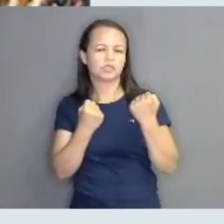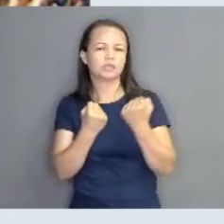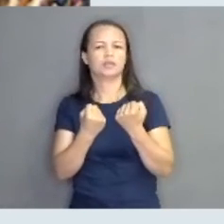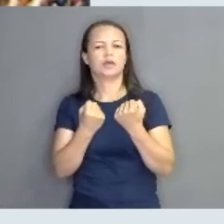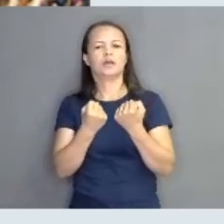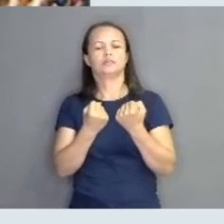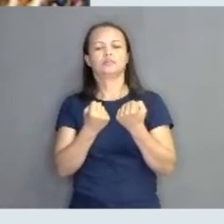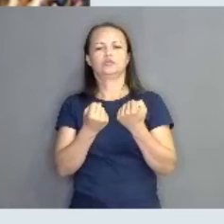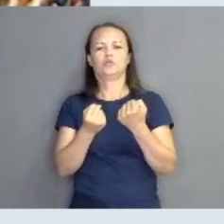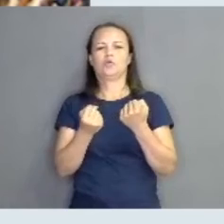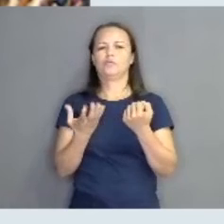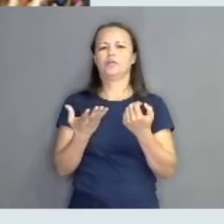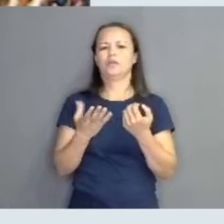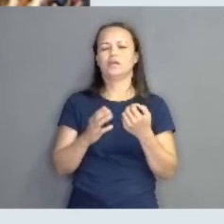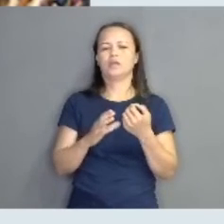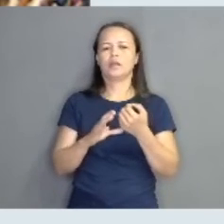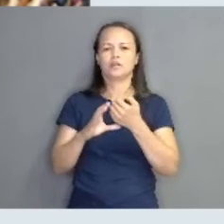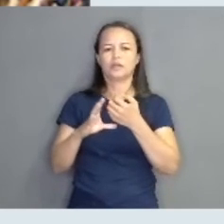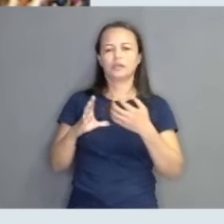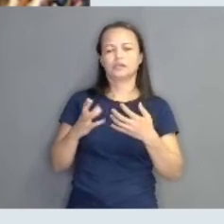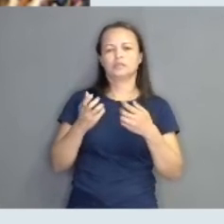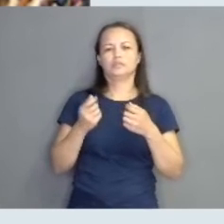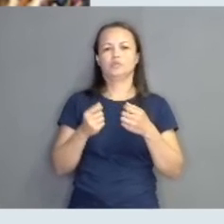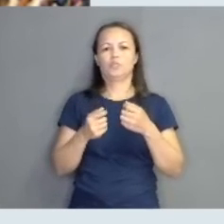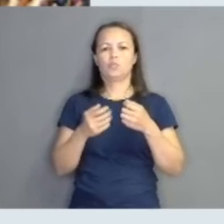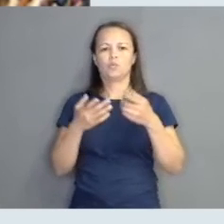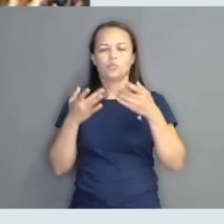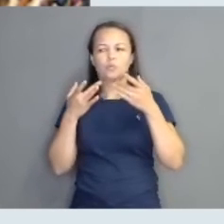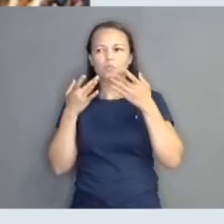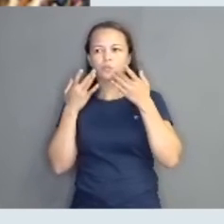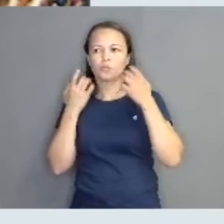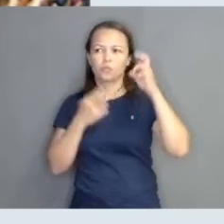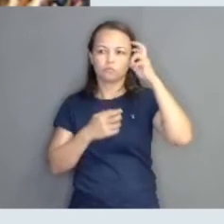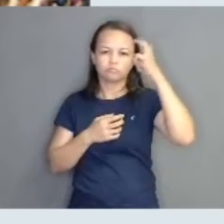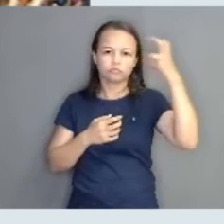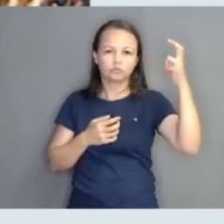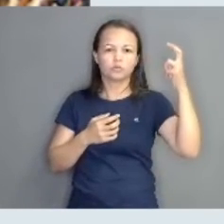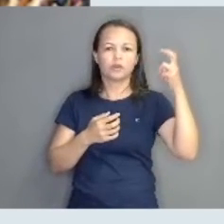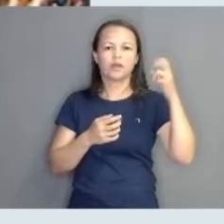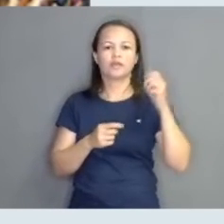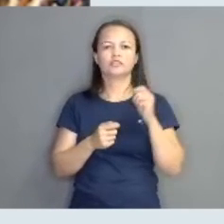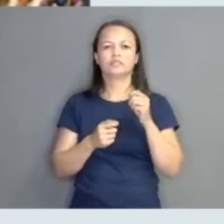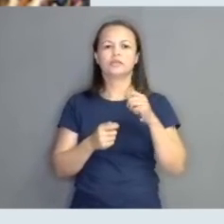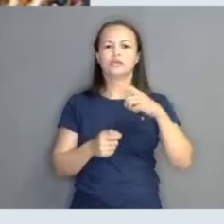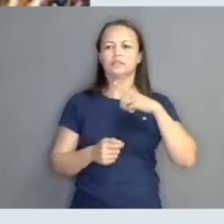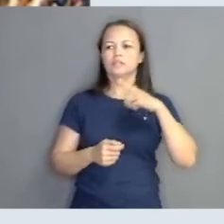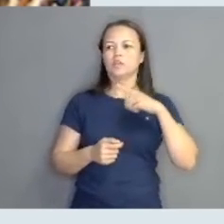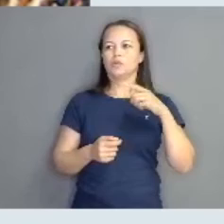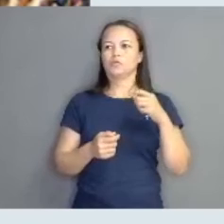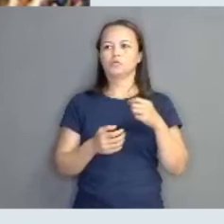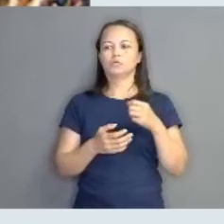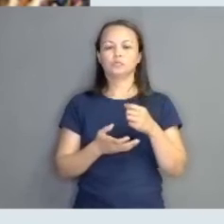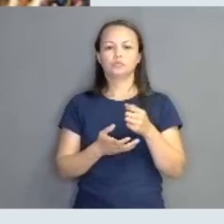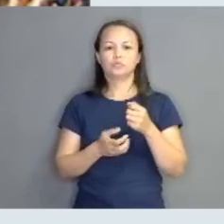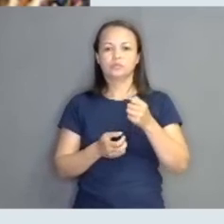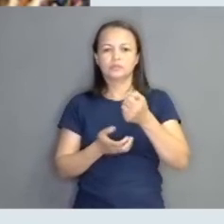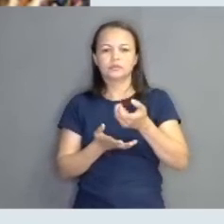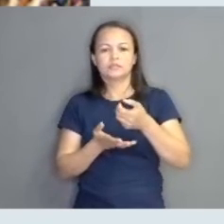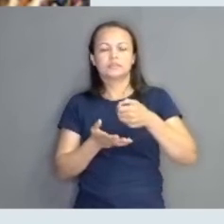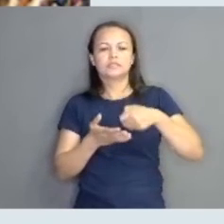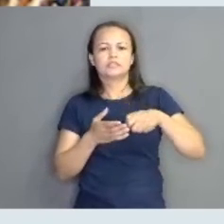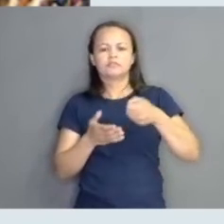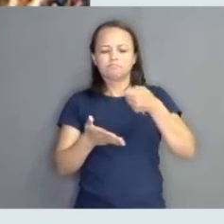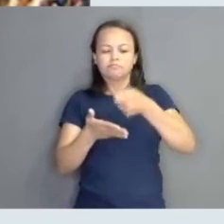aspectos culturais. É por meio do teatro também que vai haver um incentivo à leitura, um